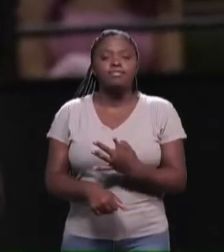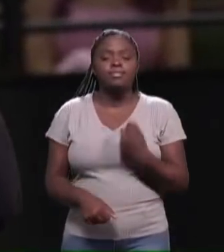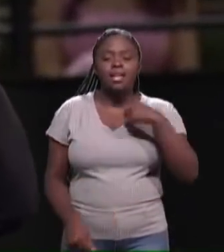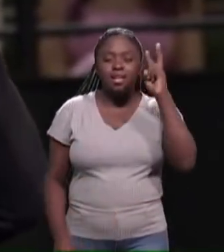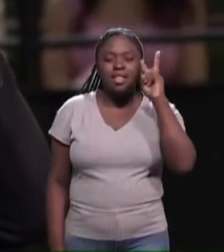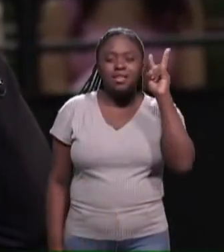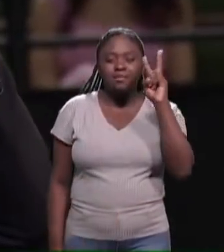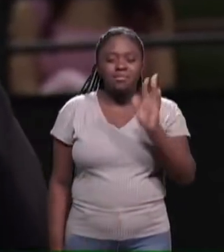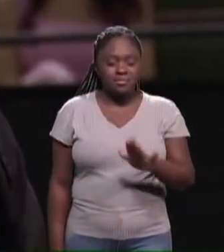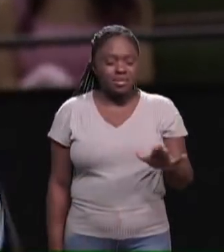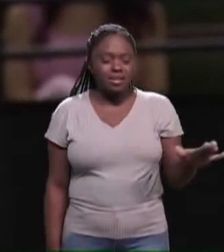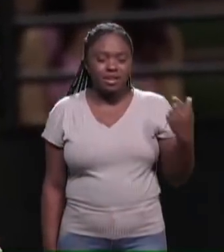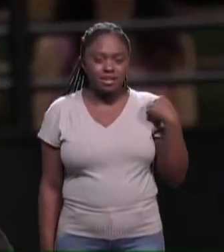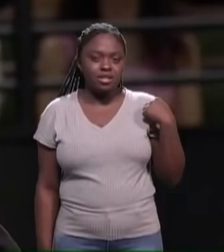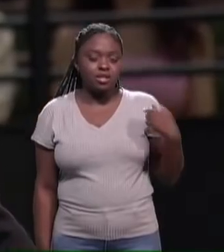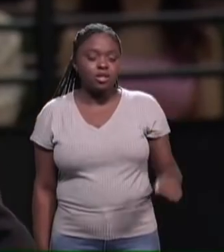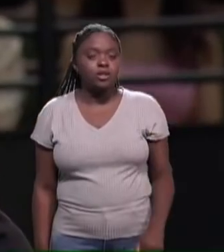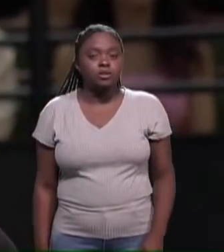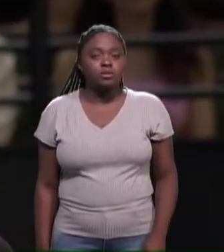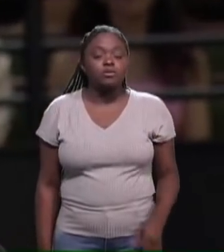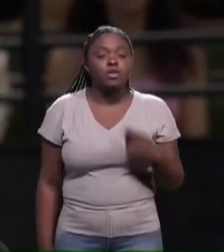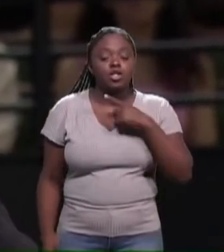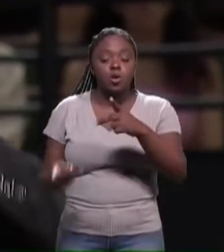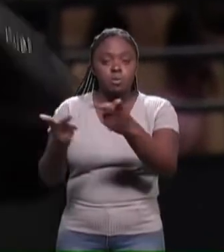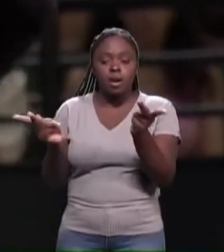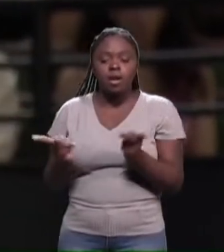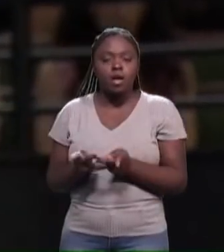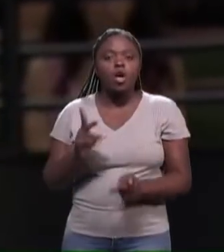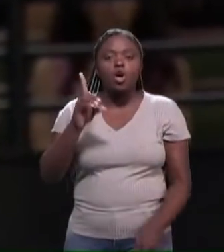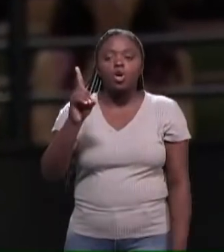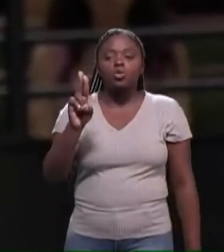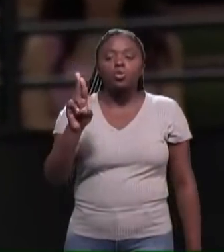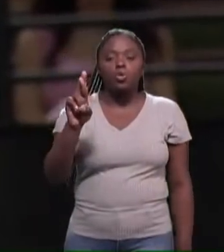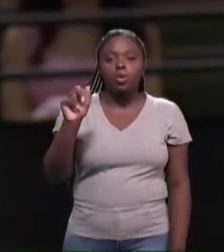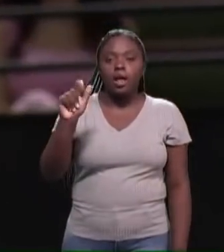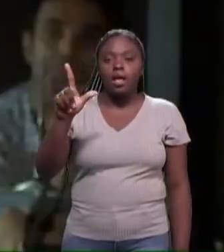Eu me lembro quando eu era criança, criaram um prato chamado Duralex. Quem lembra?